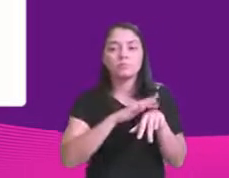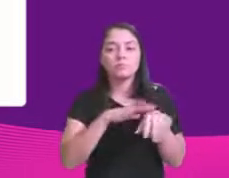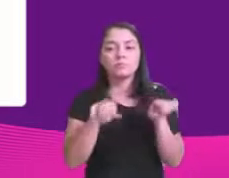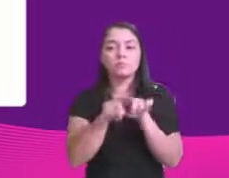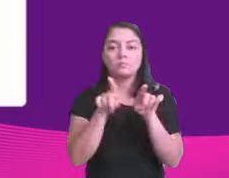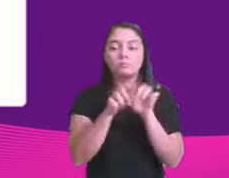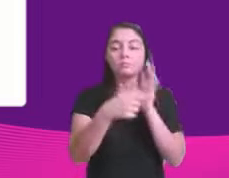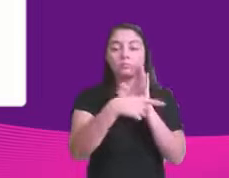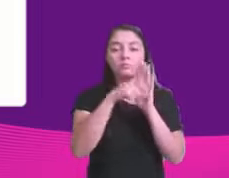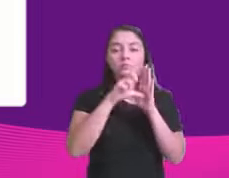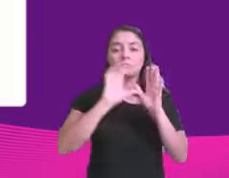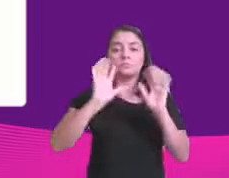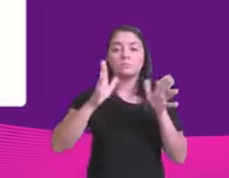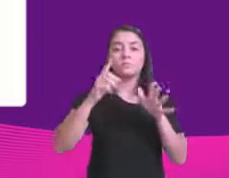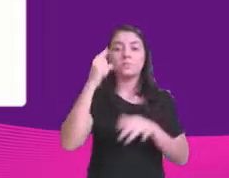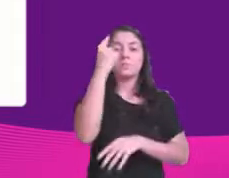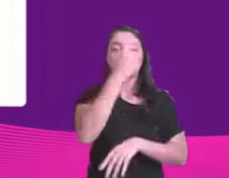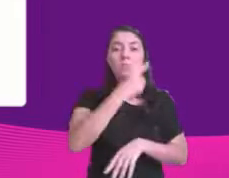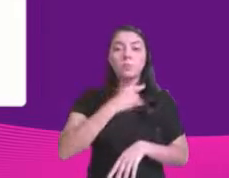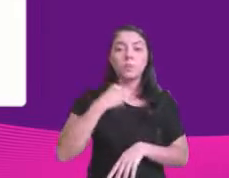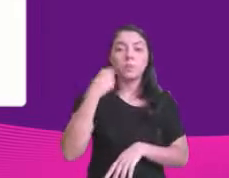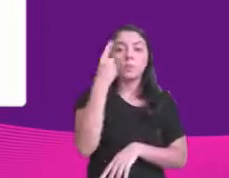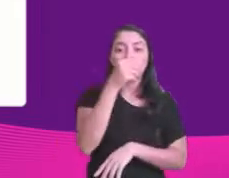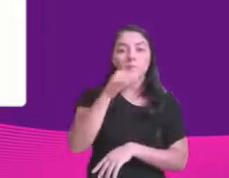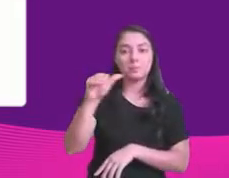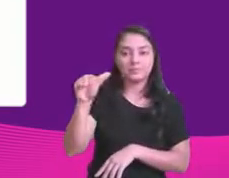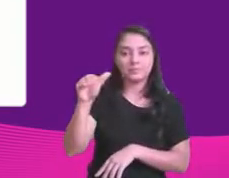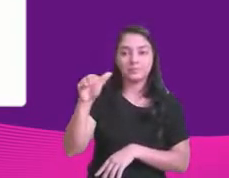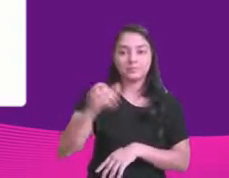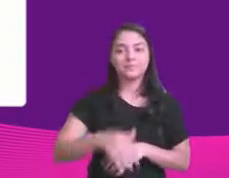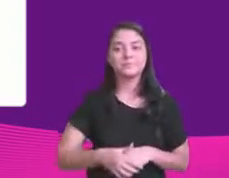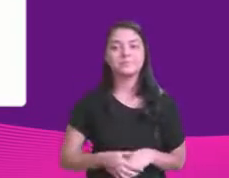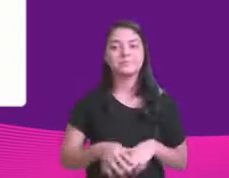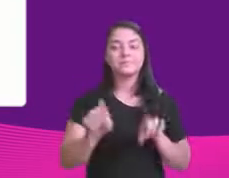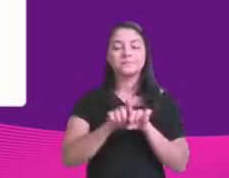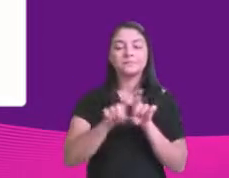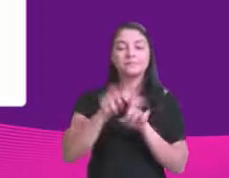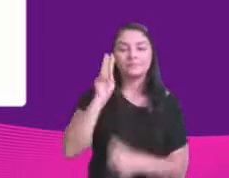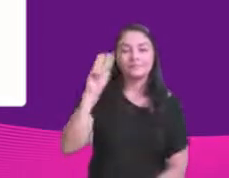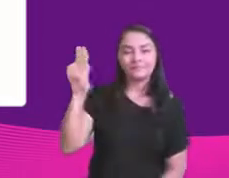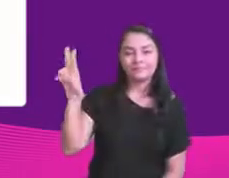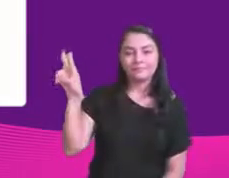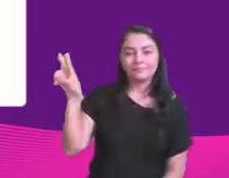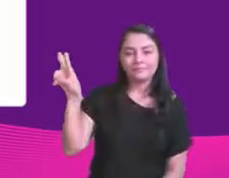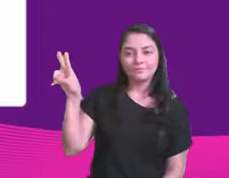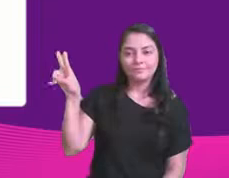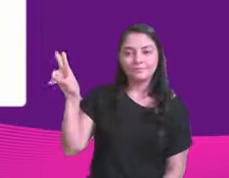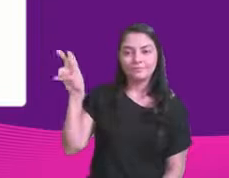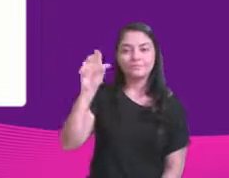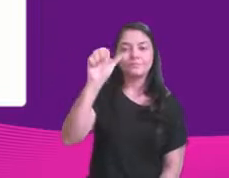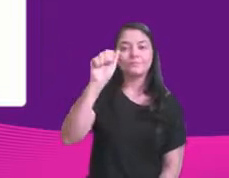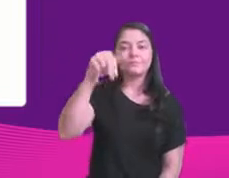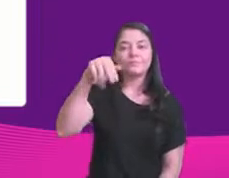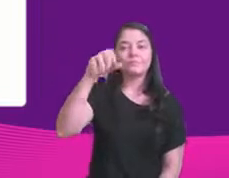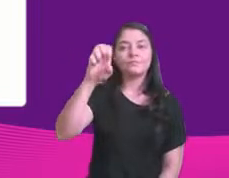hora e meia programada de hipertermoquimioterapia. A equipe anestésica é muito importante, então a equipe anestésica, esse é monitor de equipe anestésica